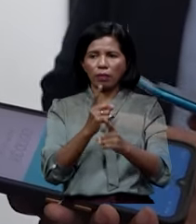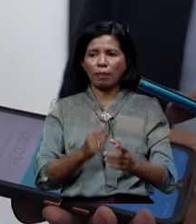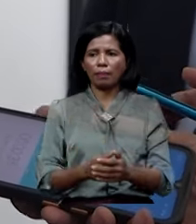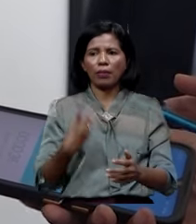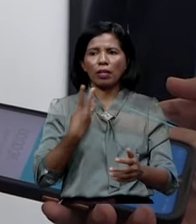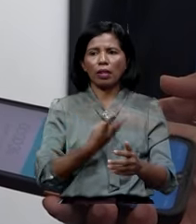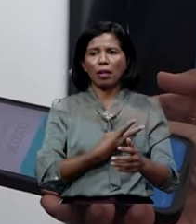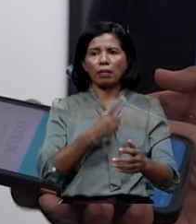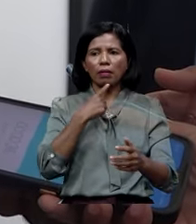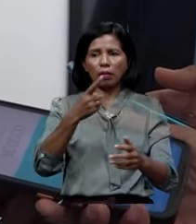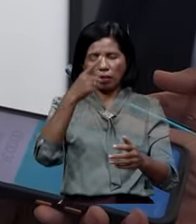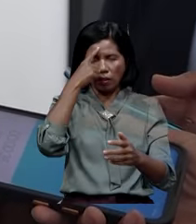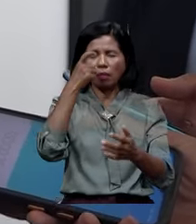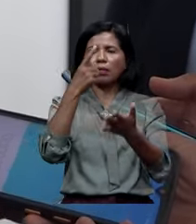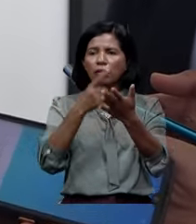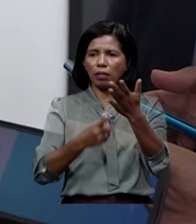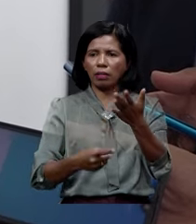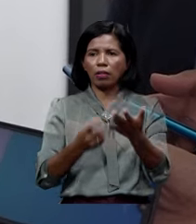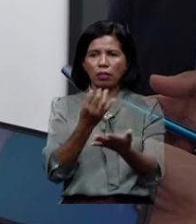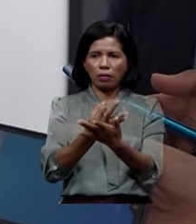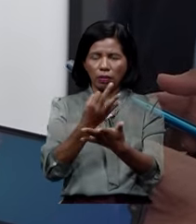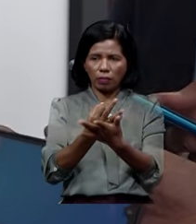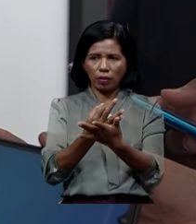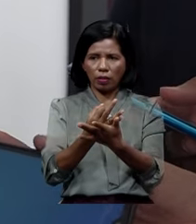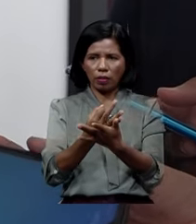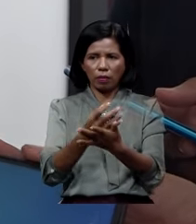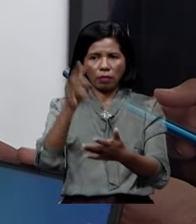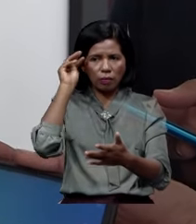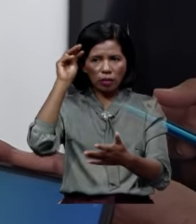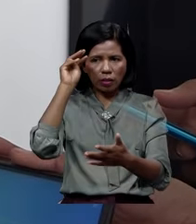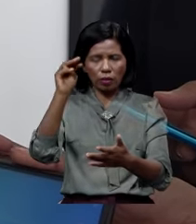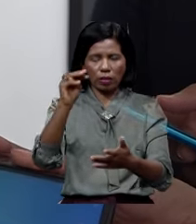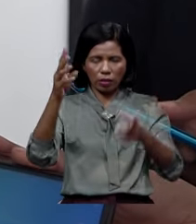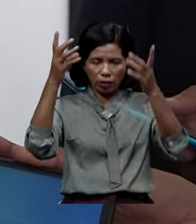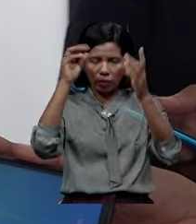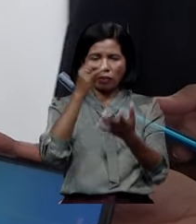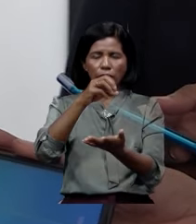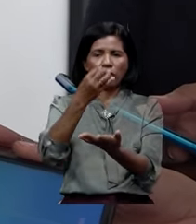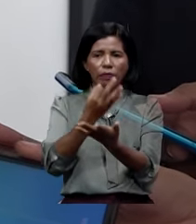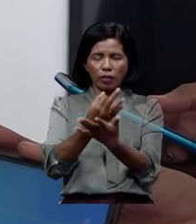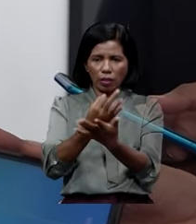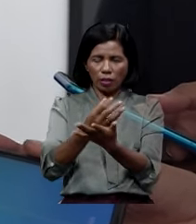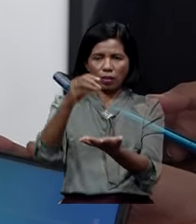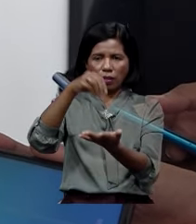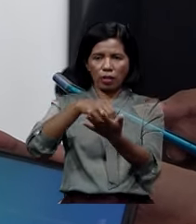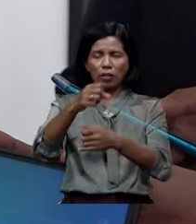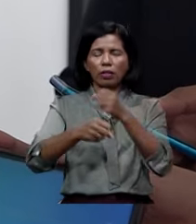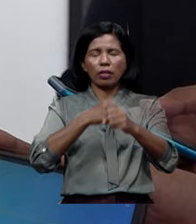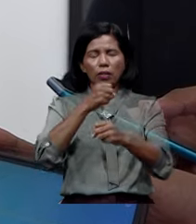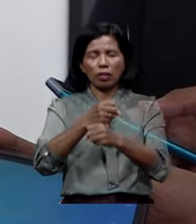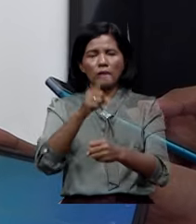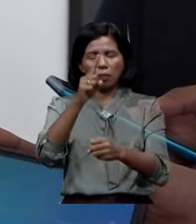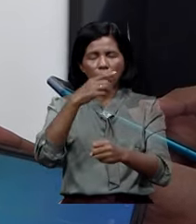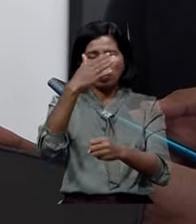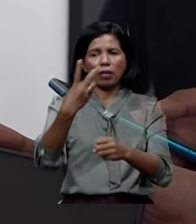minha argumenta também sama que o orçamento no B, Ministério de Finanças aloca batina ou mais lá to, mas bem,